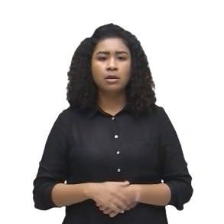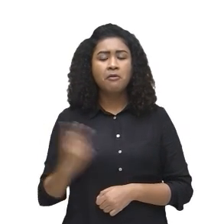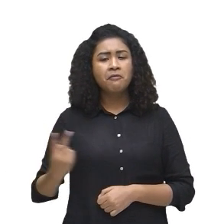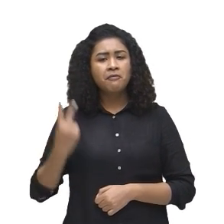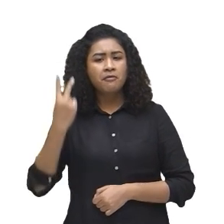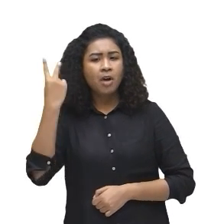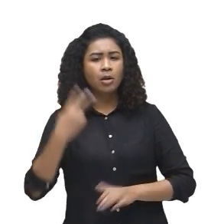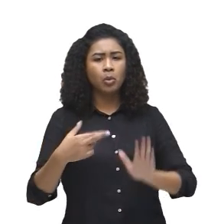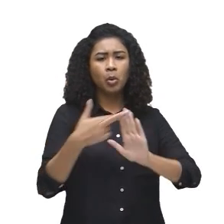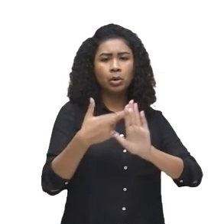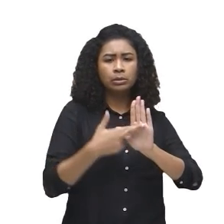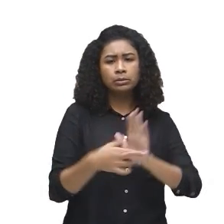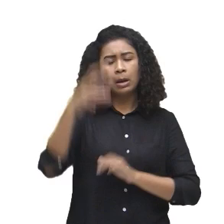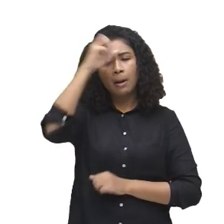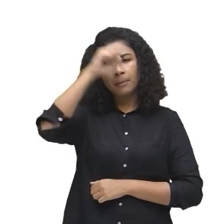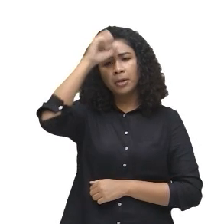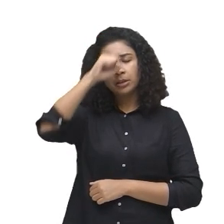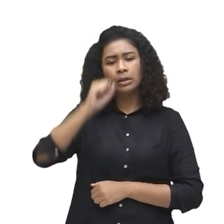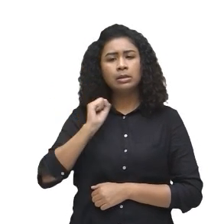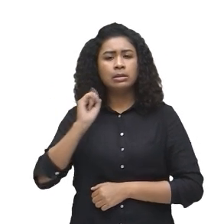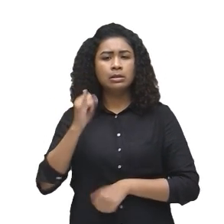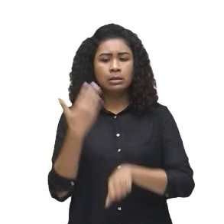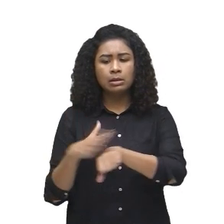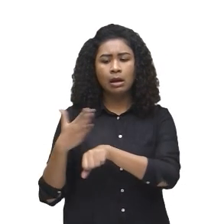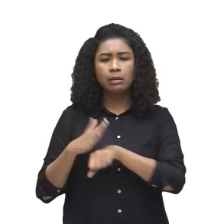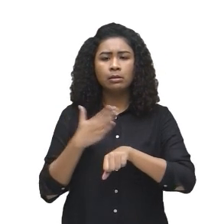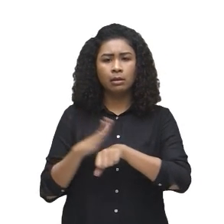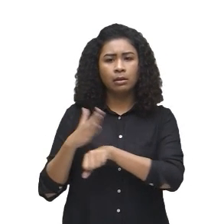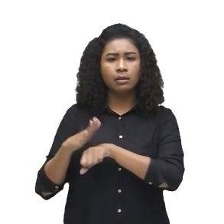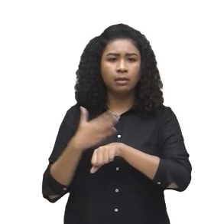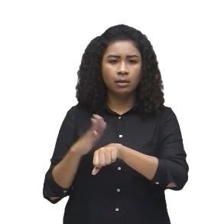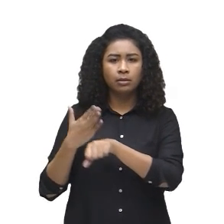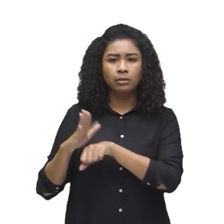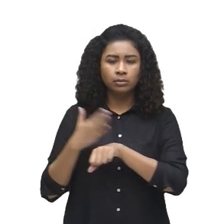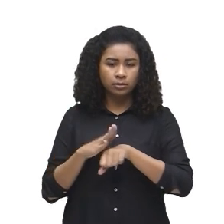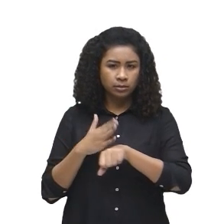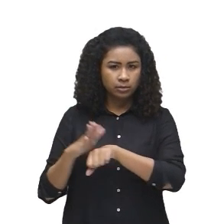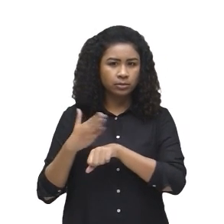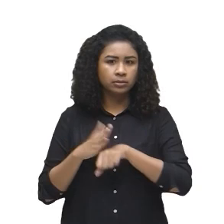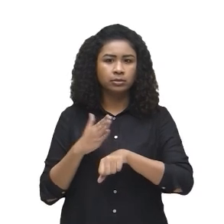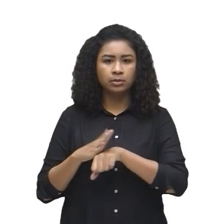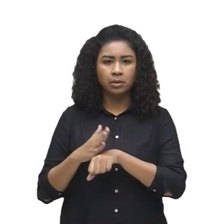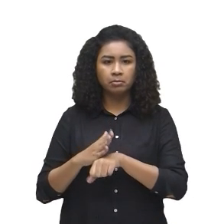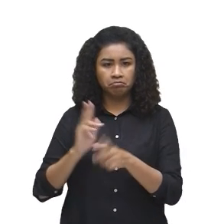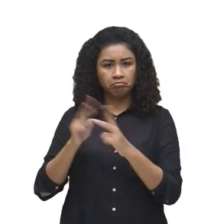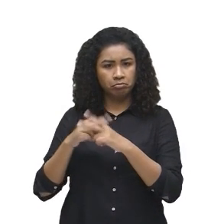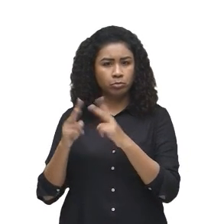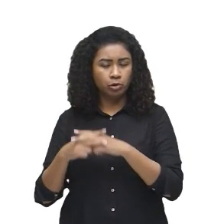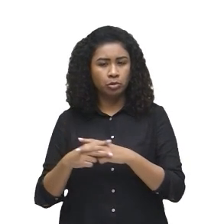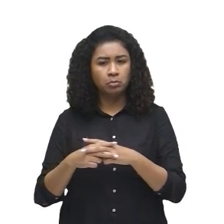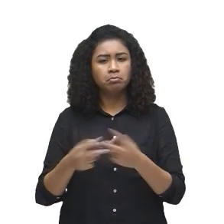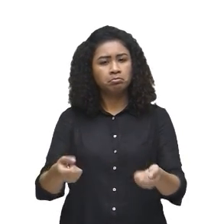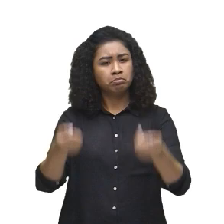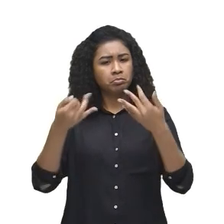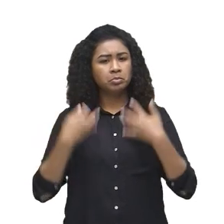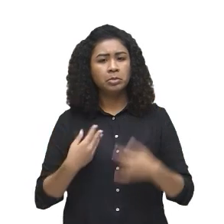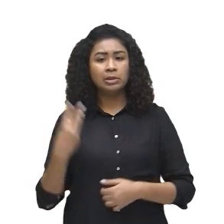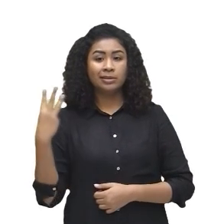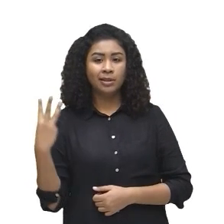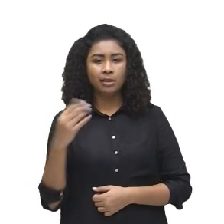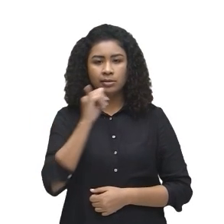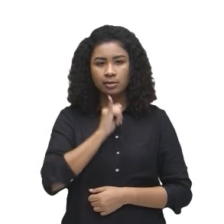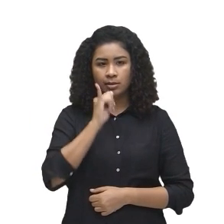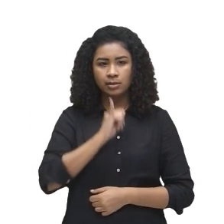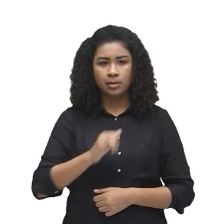ser adquiridos com a prática das lutas? Cite ao menos 3. Então vamos ver uma sugestão de resposta para essa questão